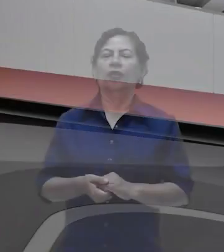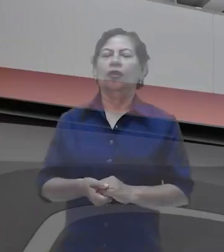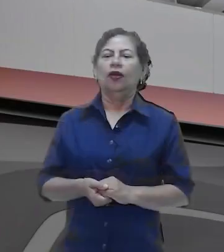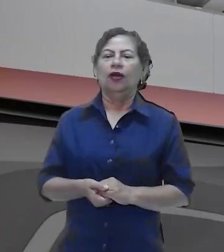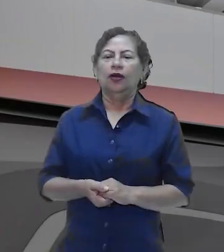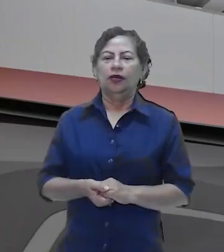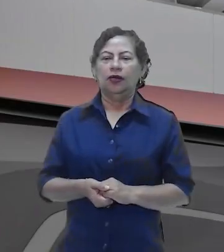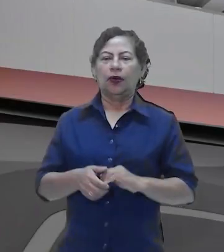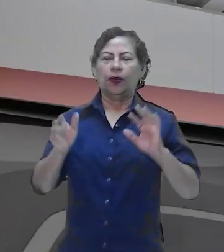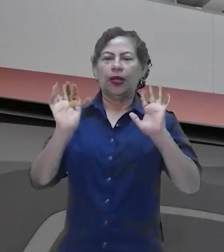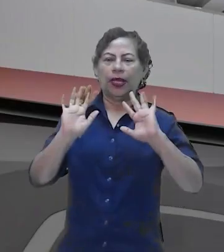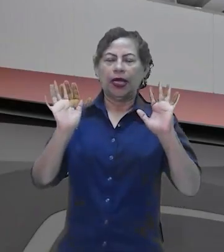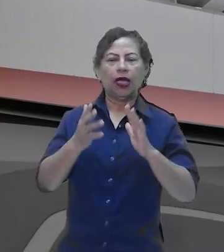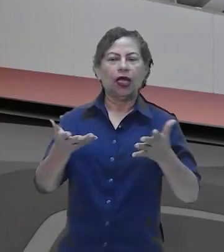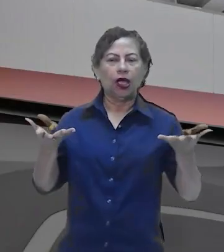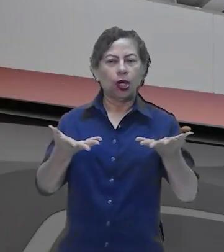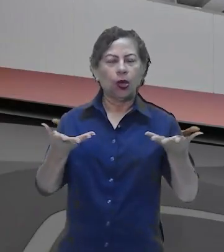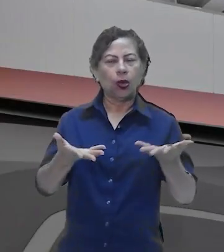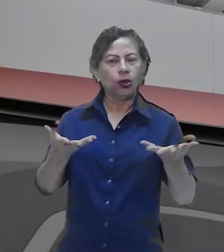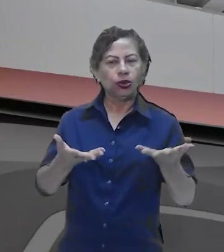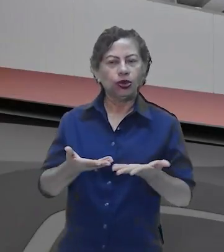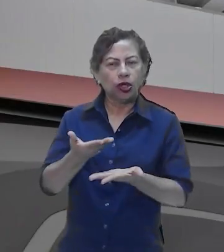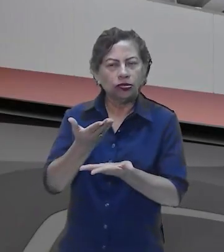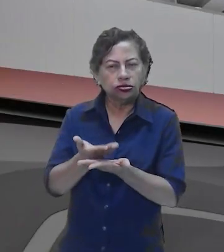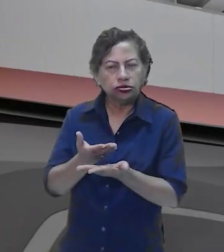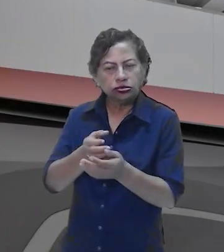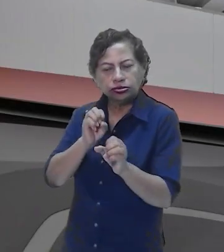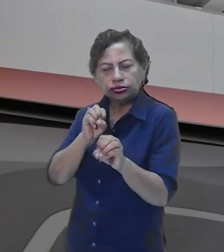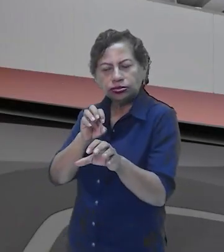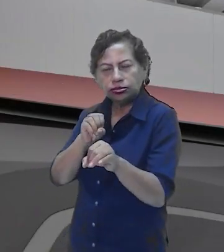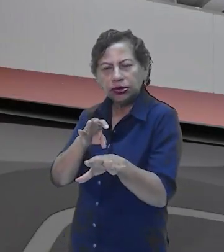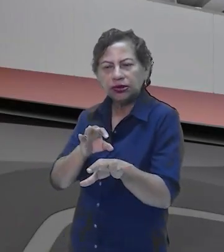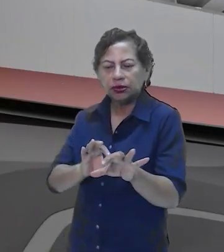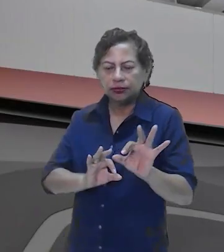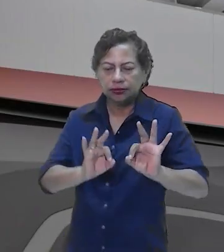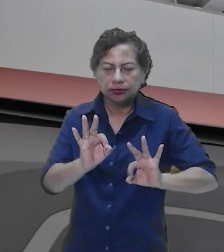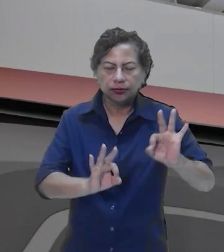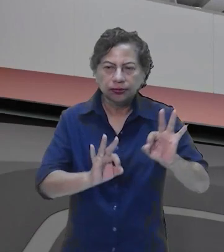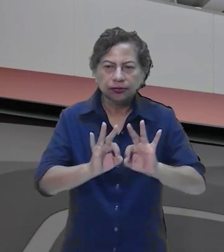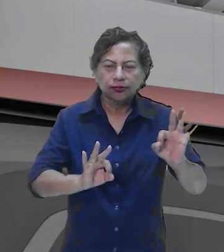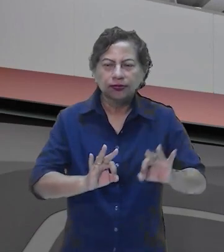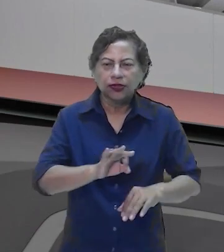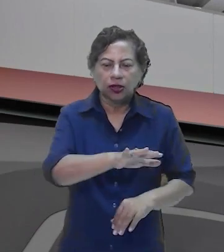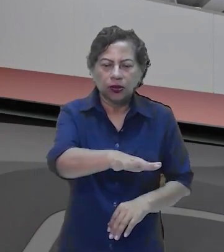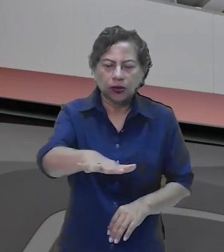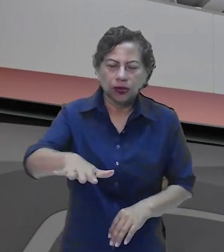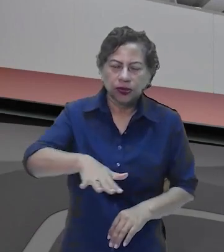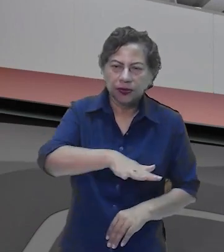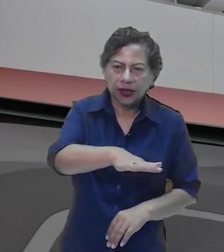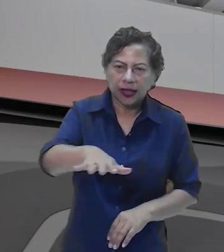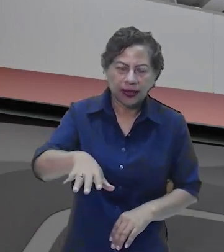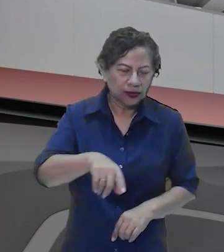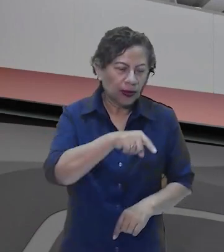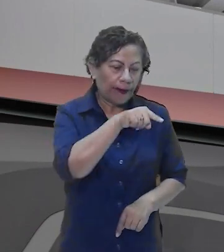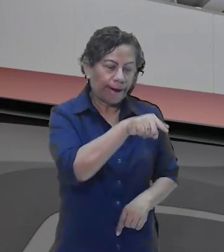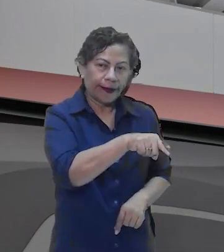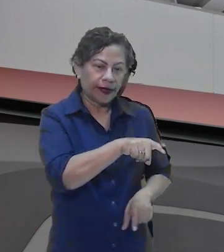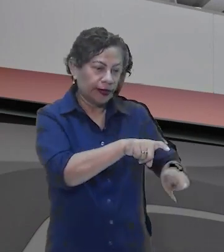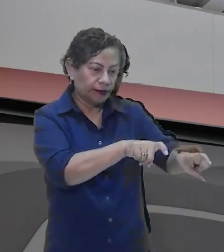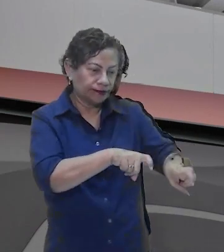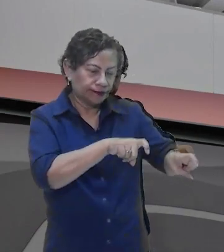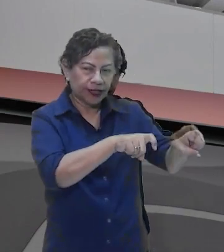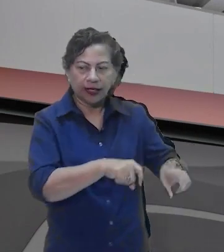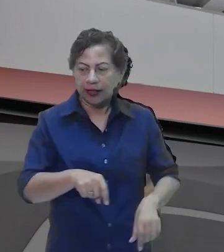Hoje nós vamos trabalhar com a organização do espaço urbano e rural aqui no Brasil,